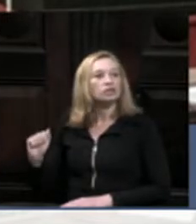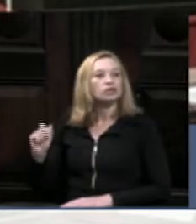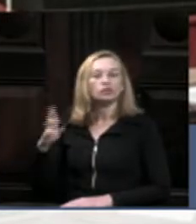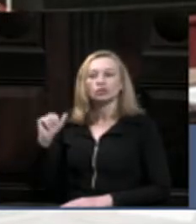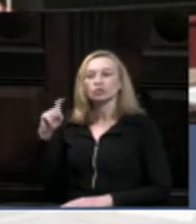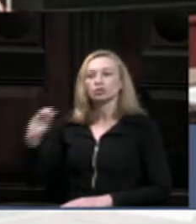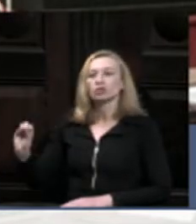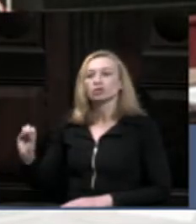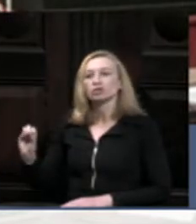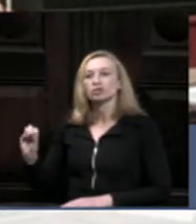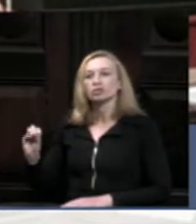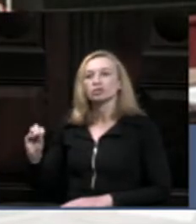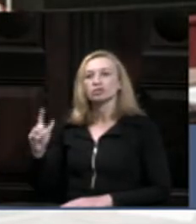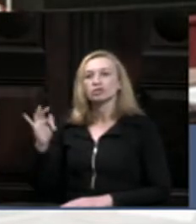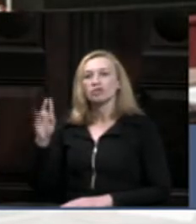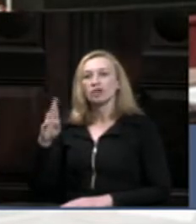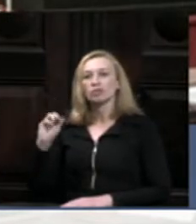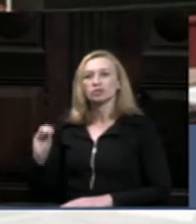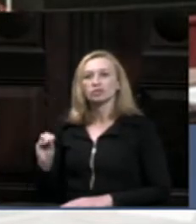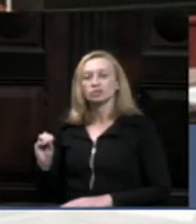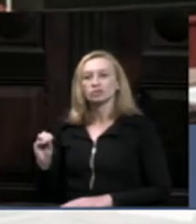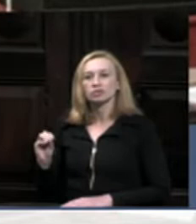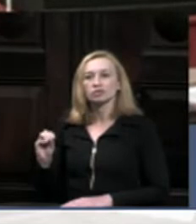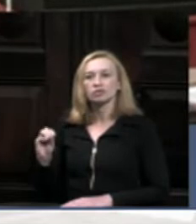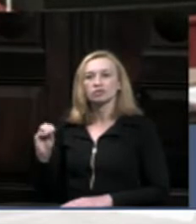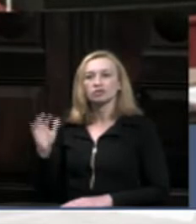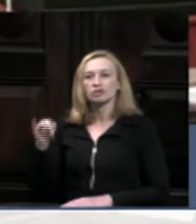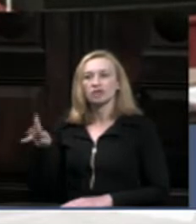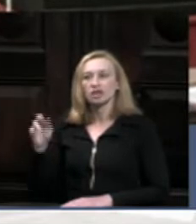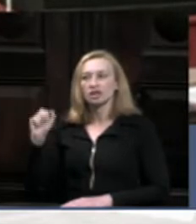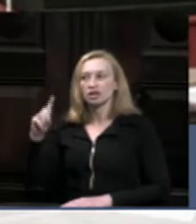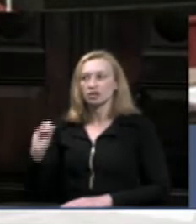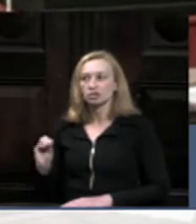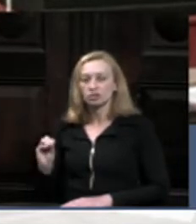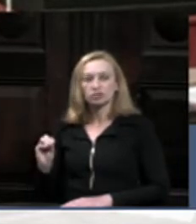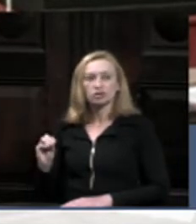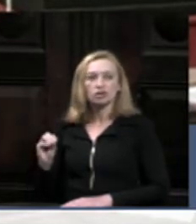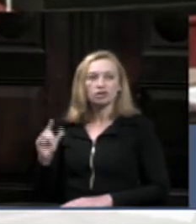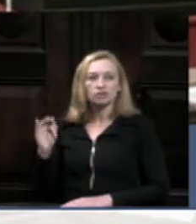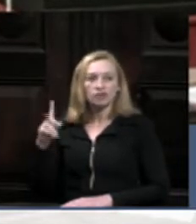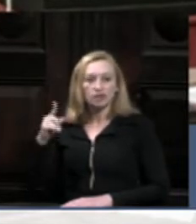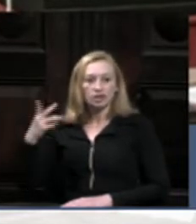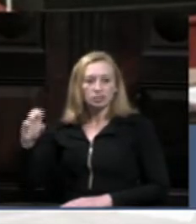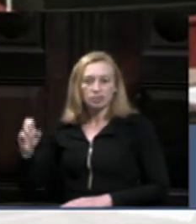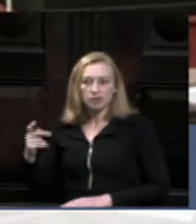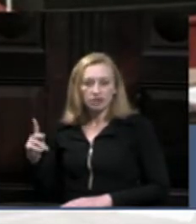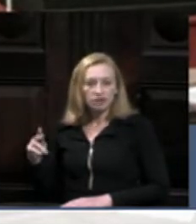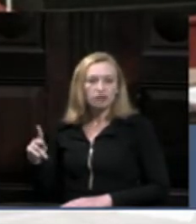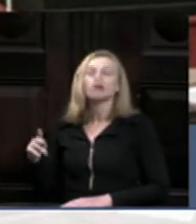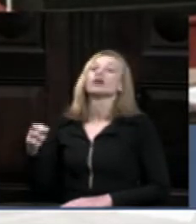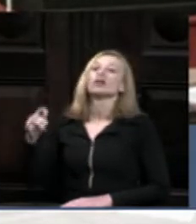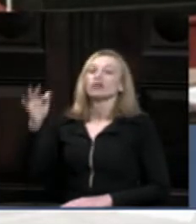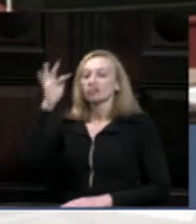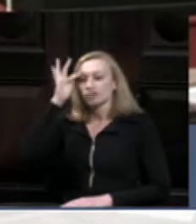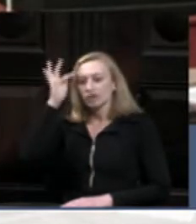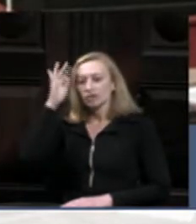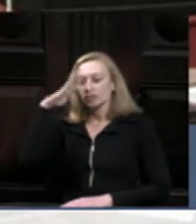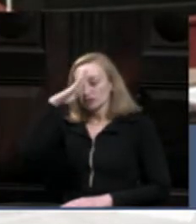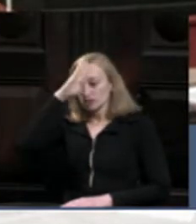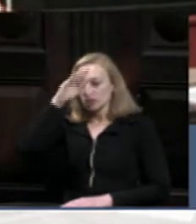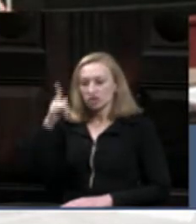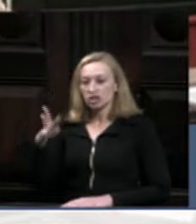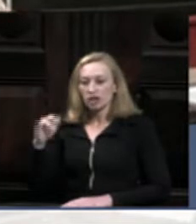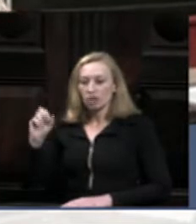Deodalto, Fábio Silva, Figueiredo, Felipe Soares, Flávio Bolsonaro,